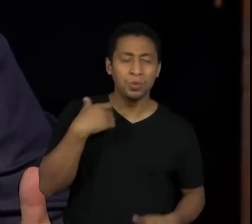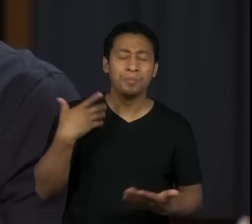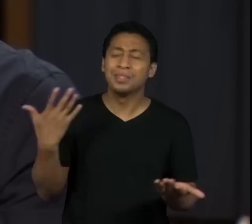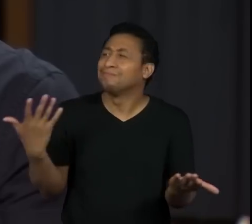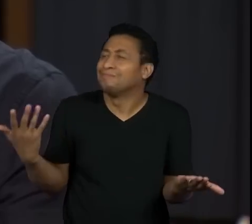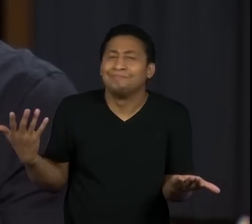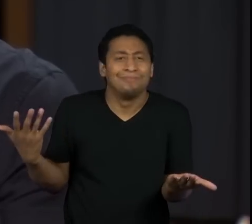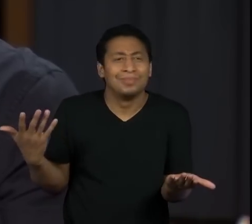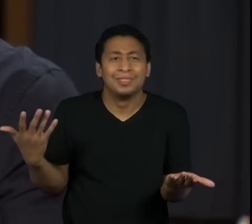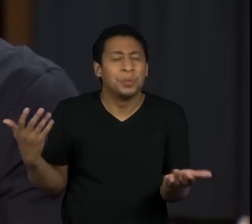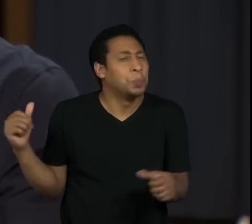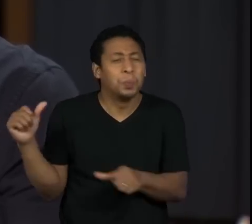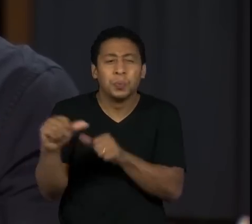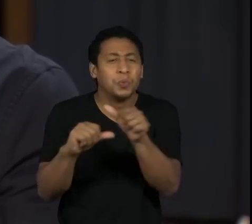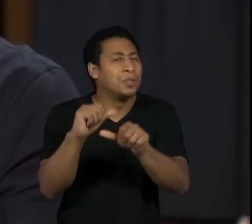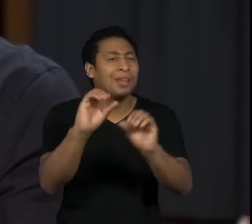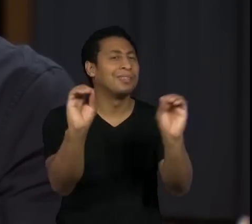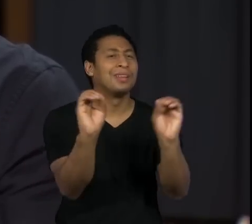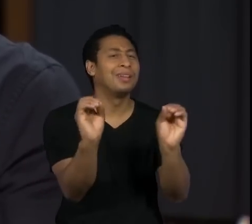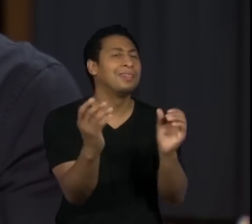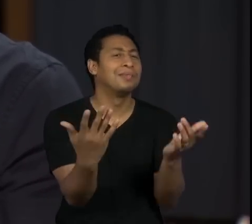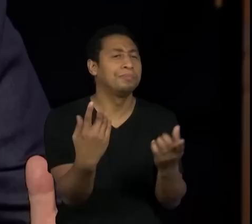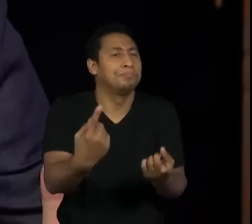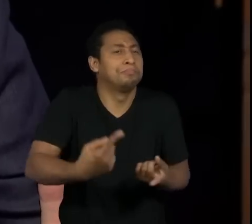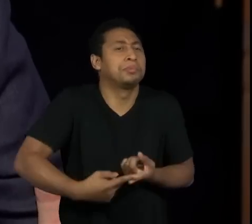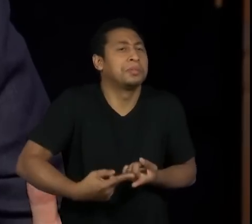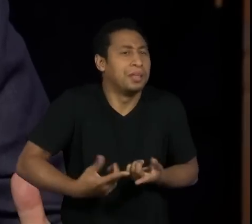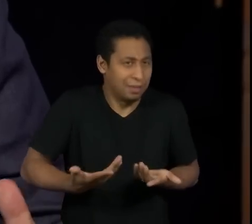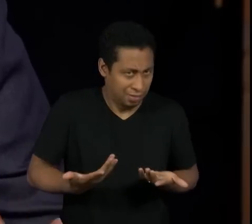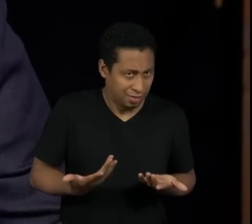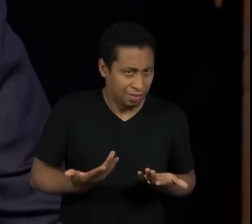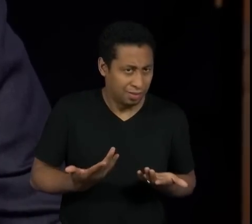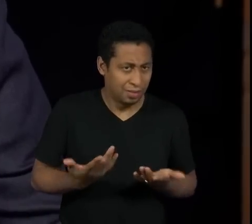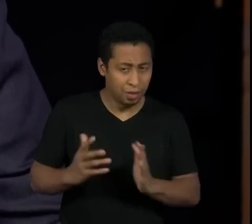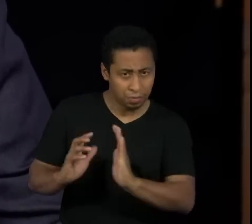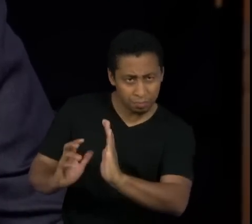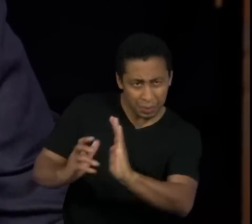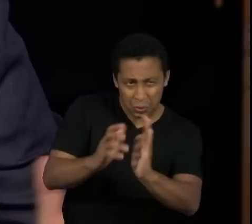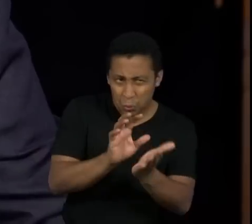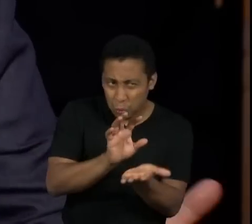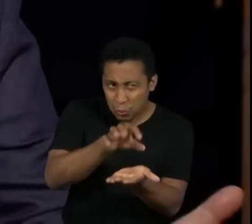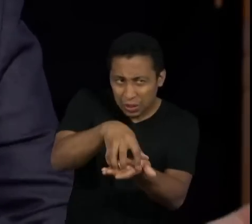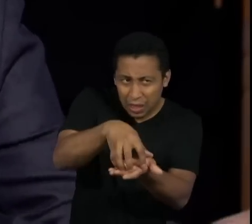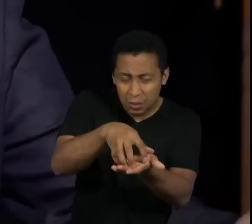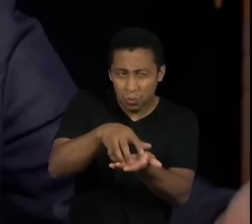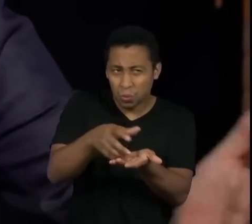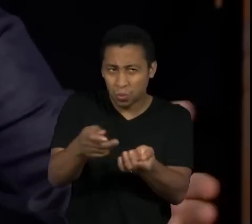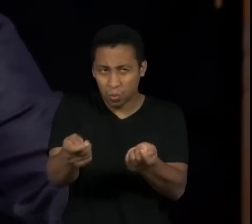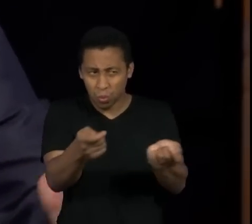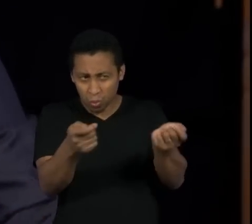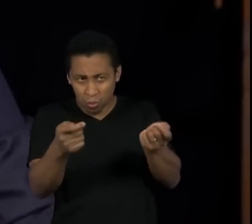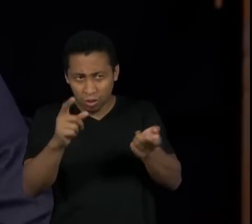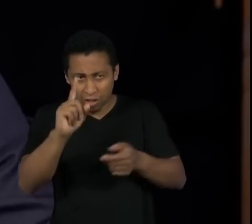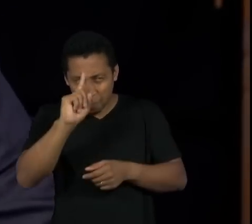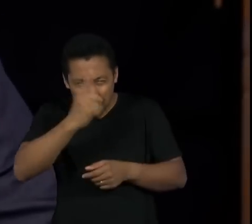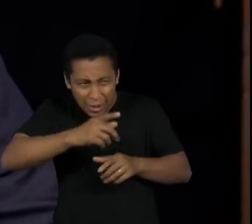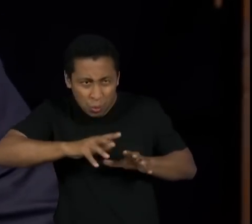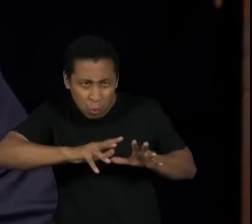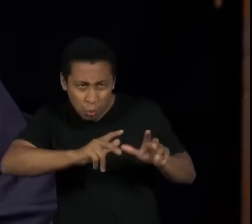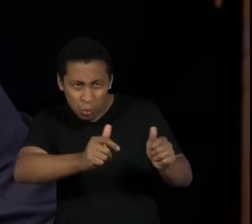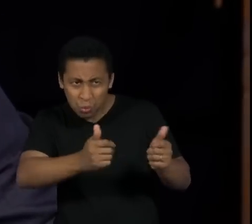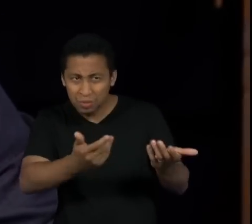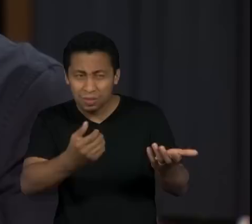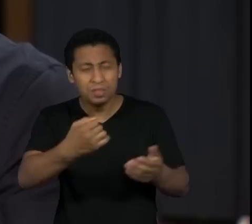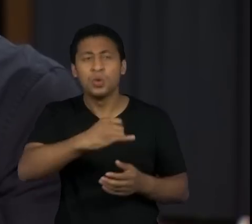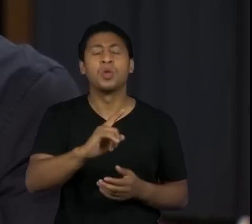mudam. Por quê? É o centrão mesmo que está no comando? Quem está no comando da bagaça? É isso que eu